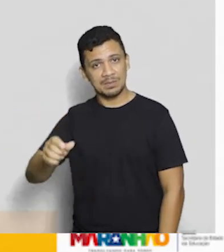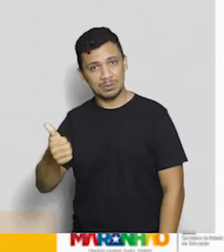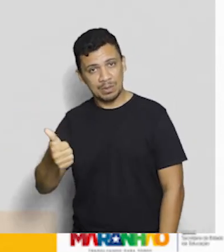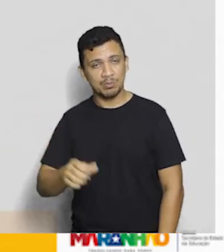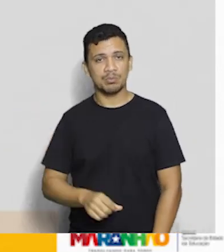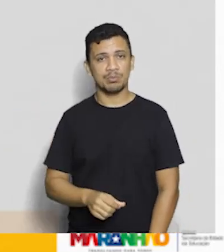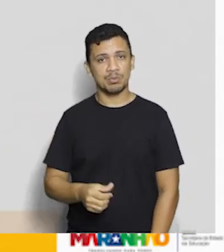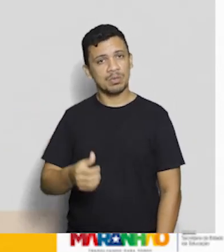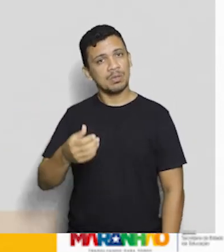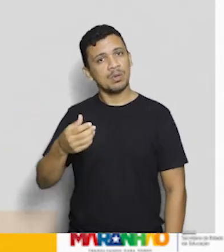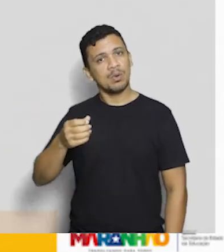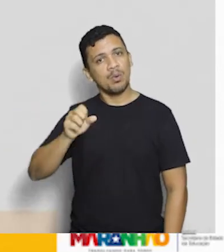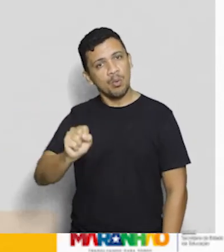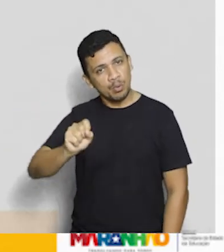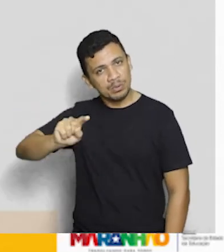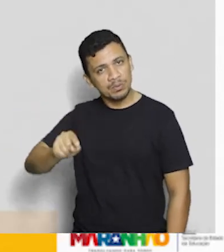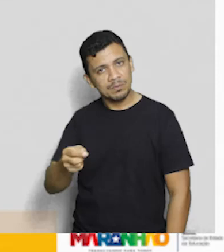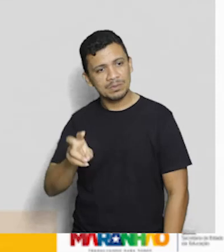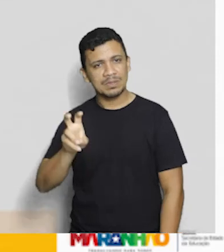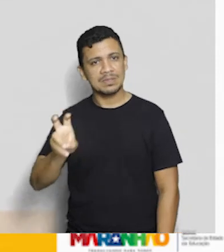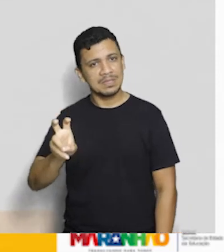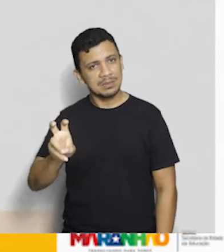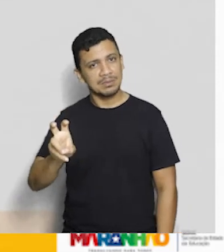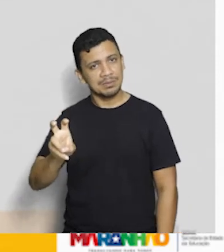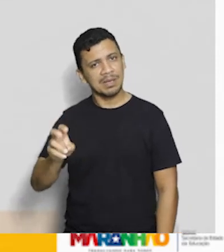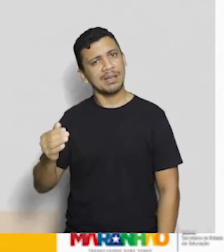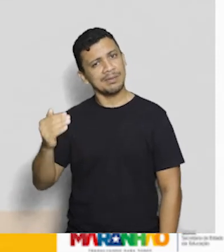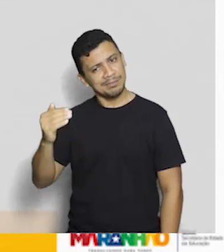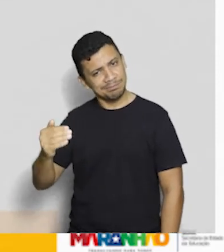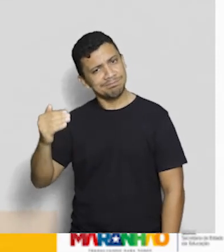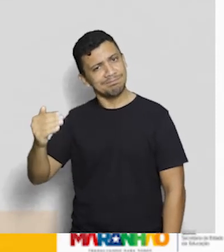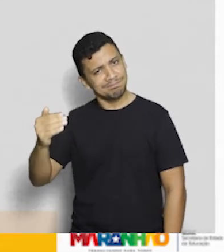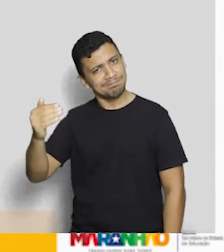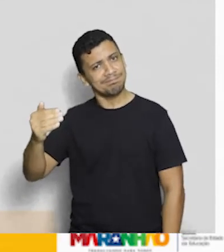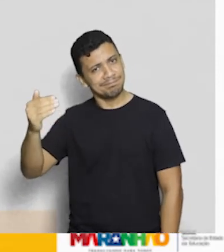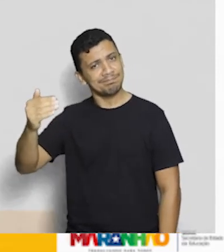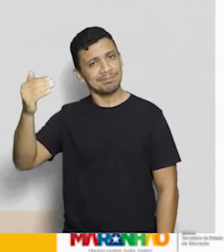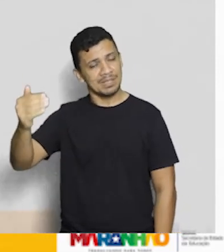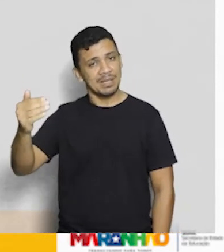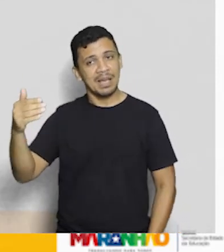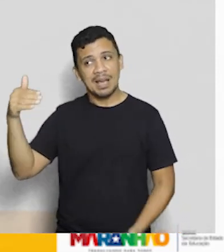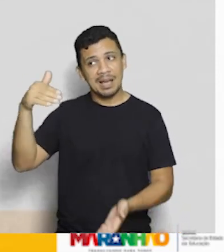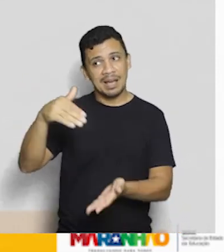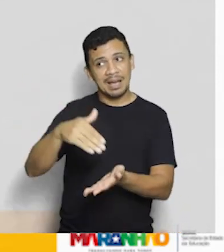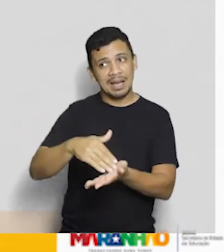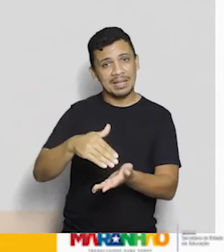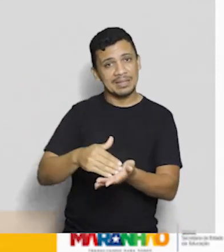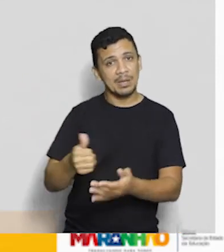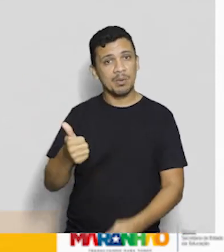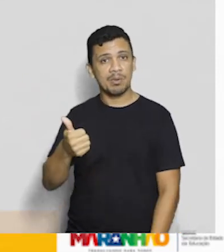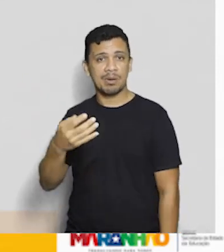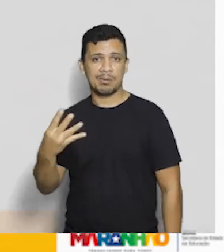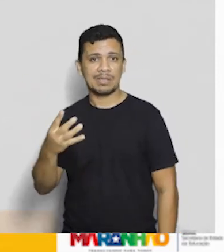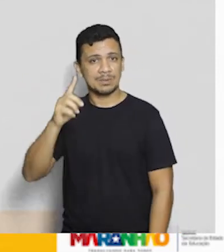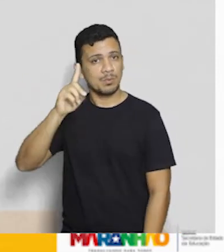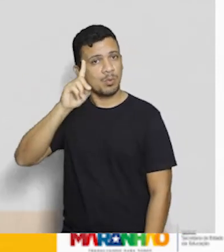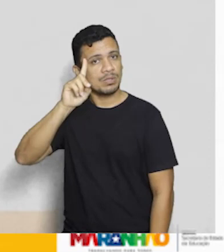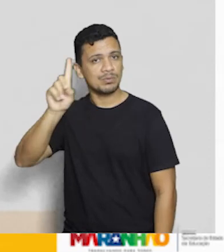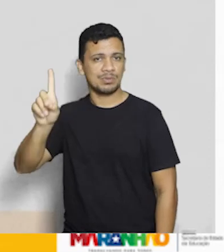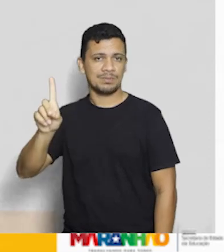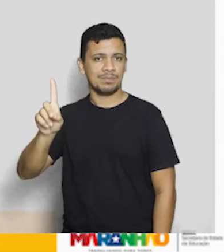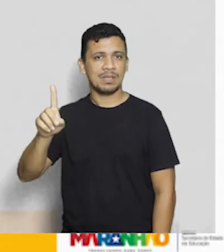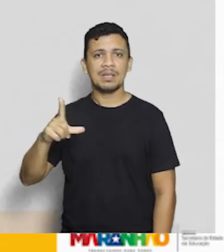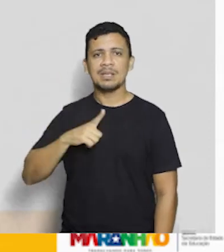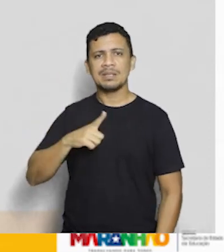quarto dia, 8,5, e assim sucessivamente até o 14º dia, onde chegamos